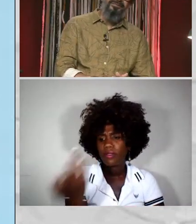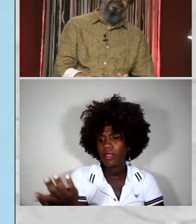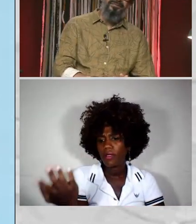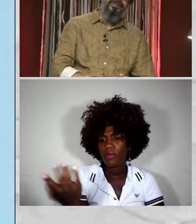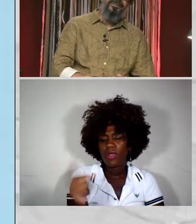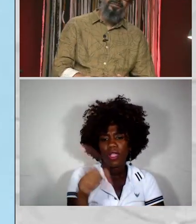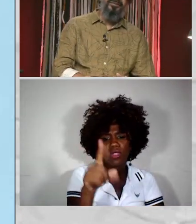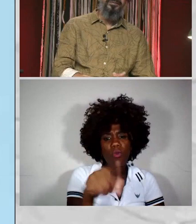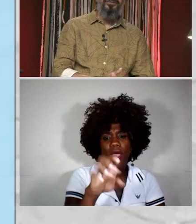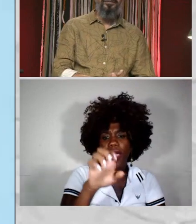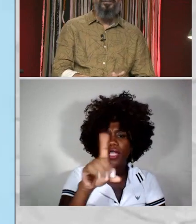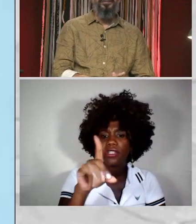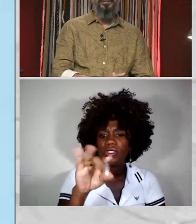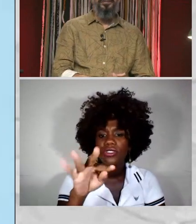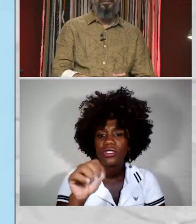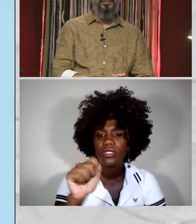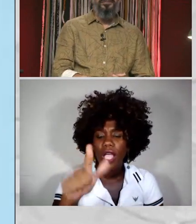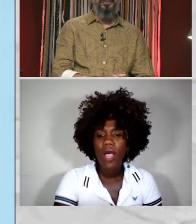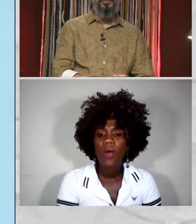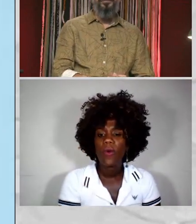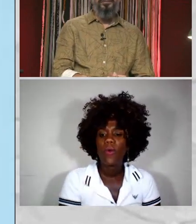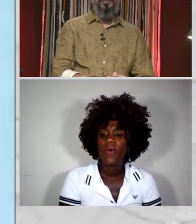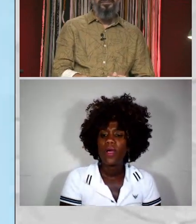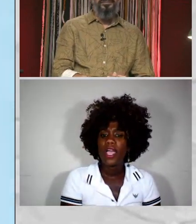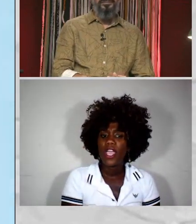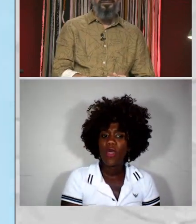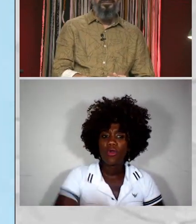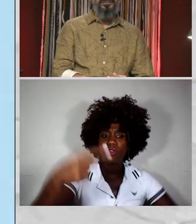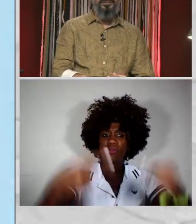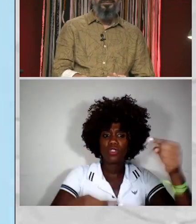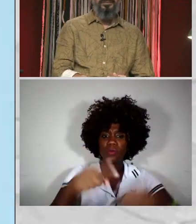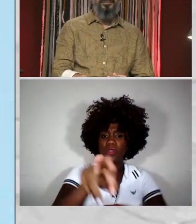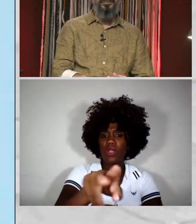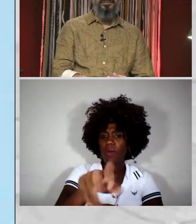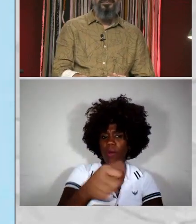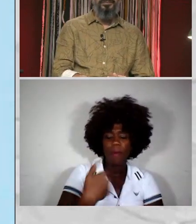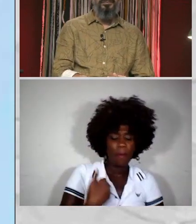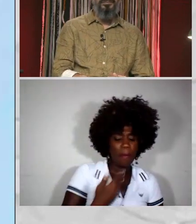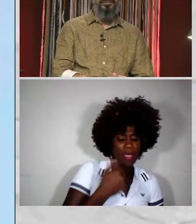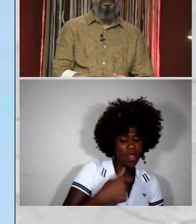não é um edital. Eu não tenho que disputar com meu irmão. Eu não tenho que ter um projeto melhor com meu